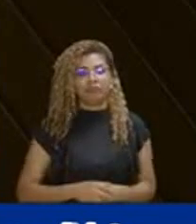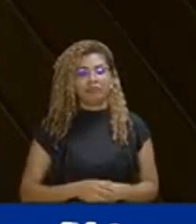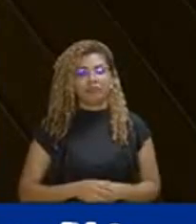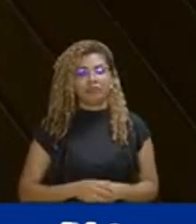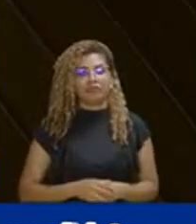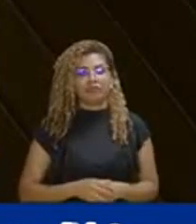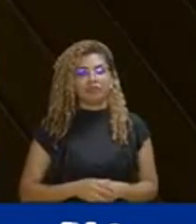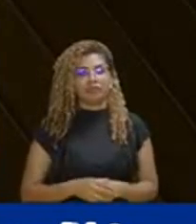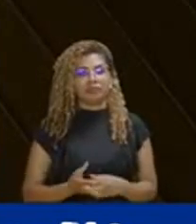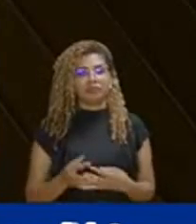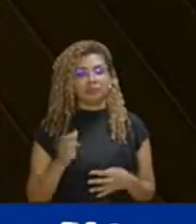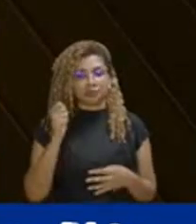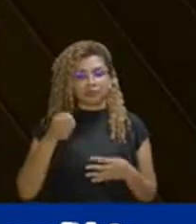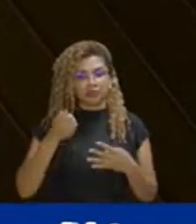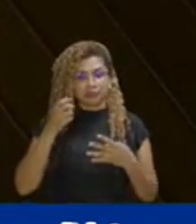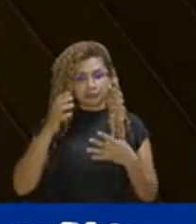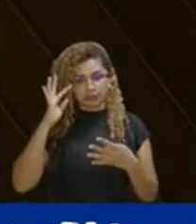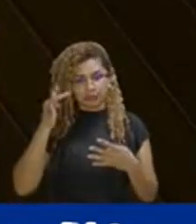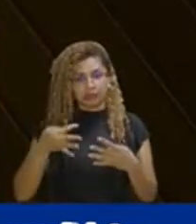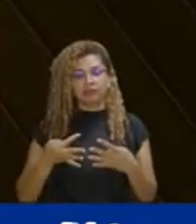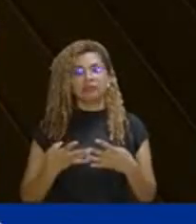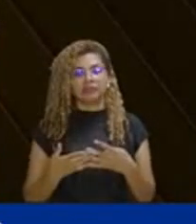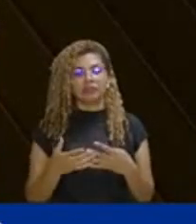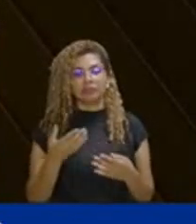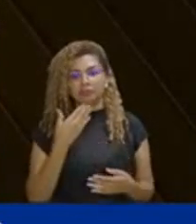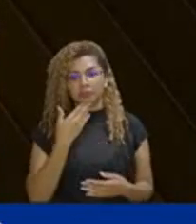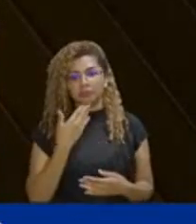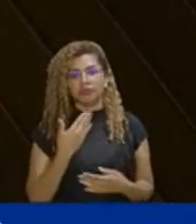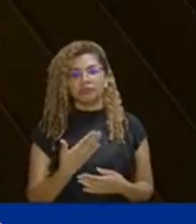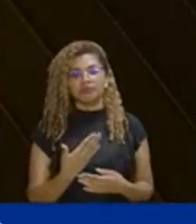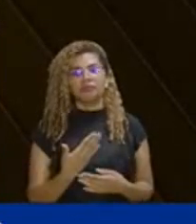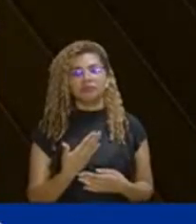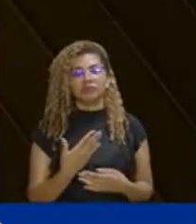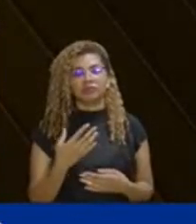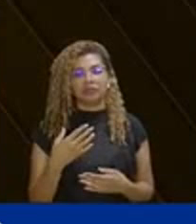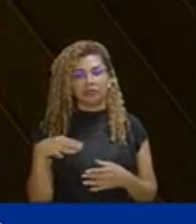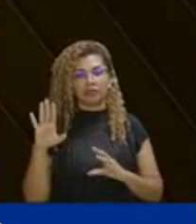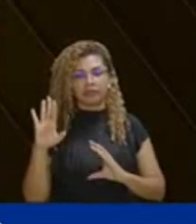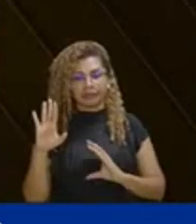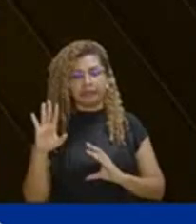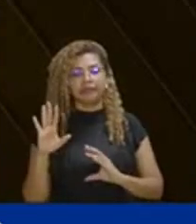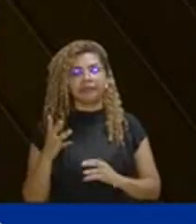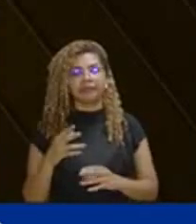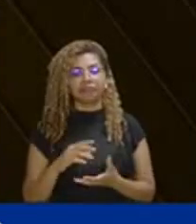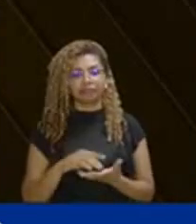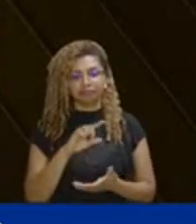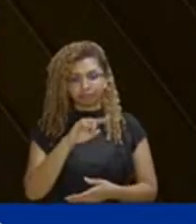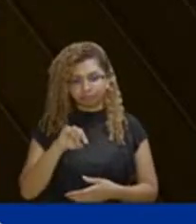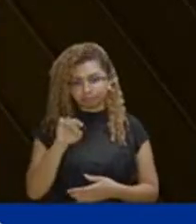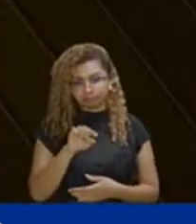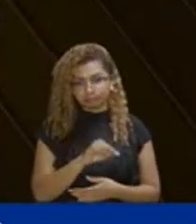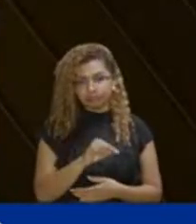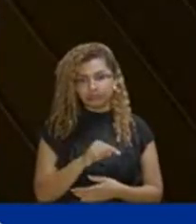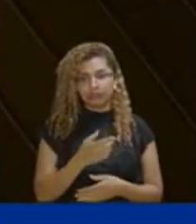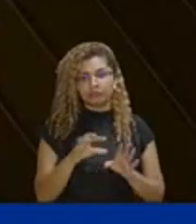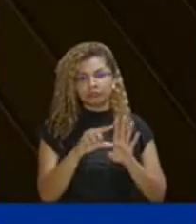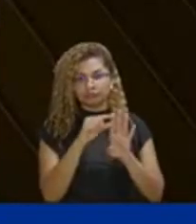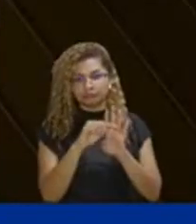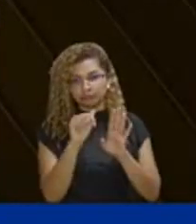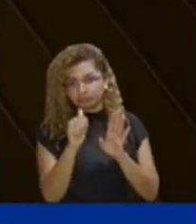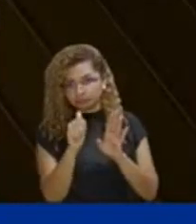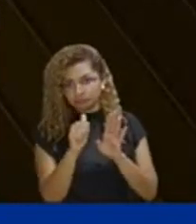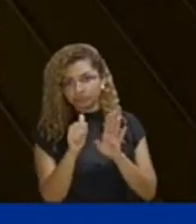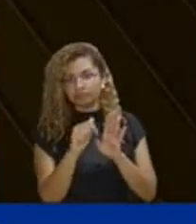o pedido de registro sob o argumento de que a candidata incorre na inelegibilidade da linha J do inciso 1 do